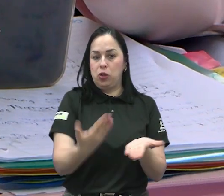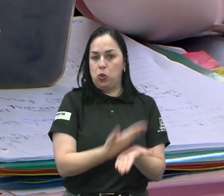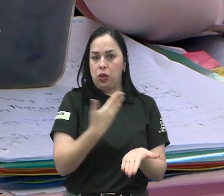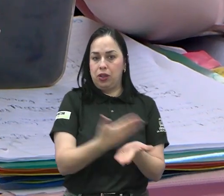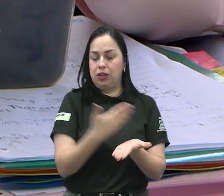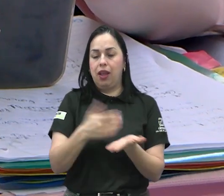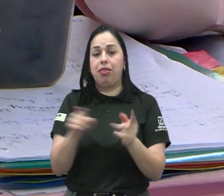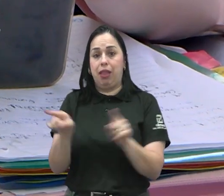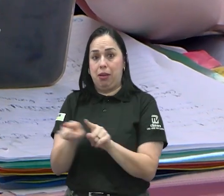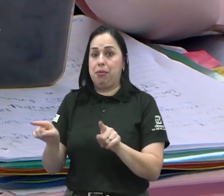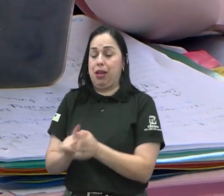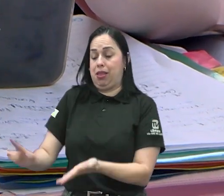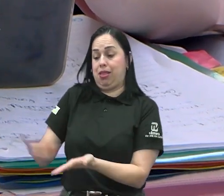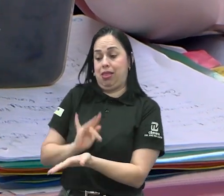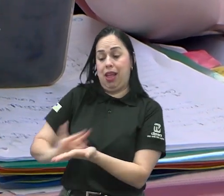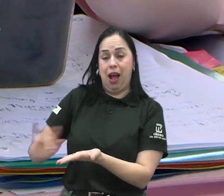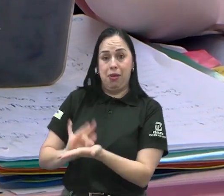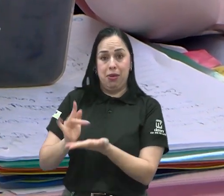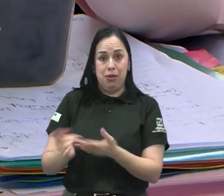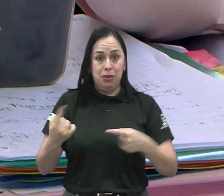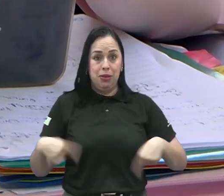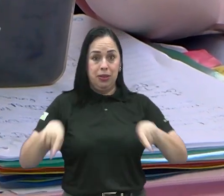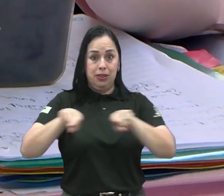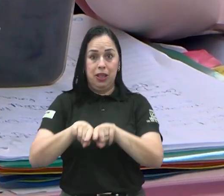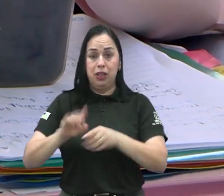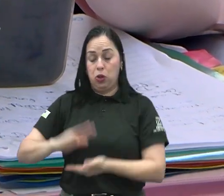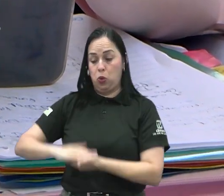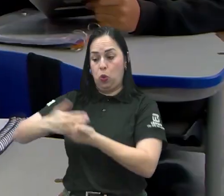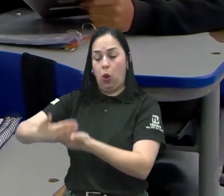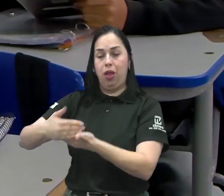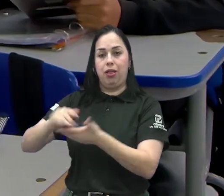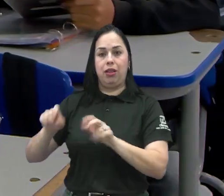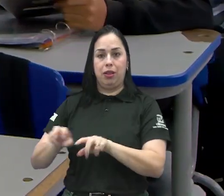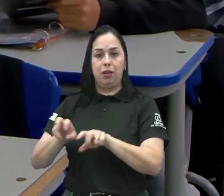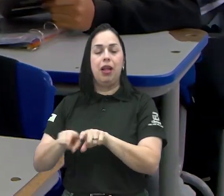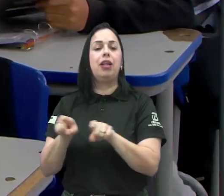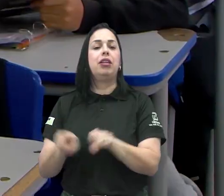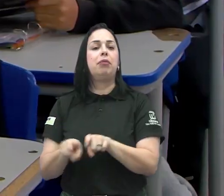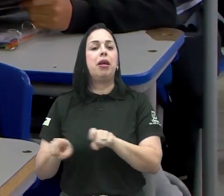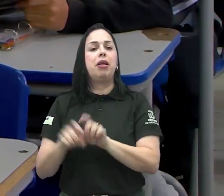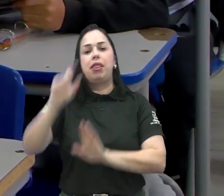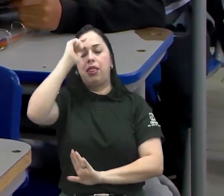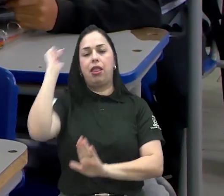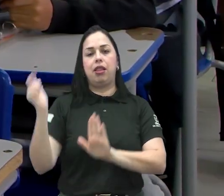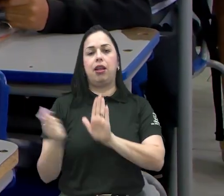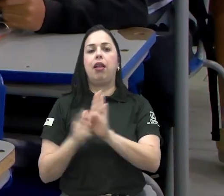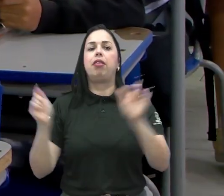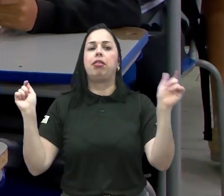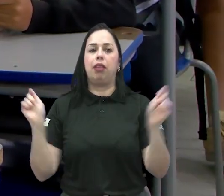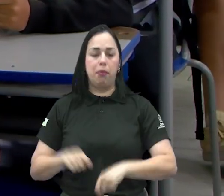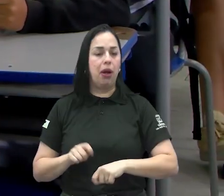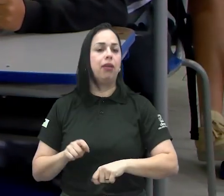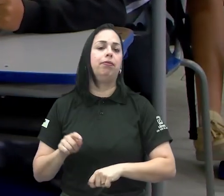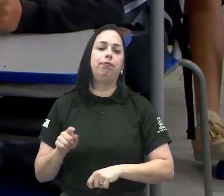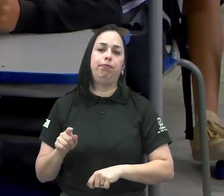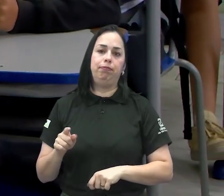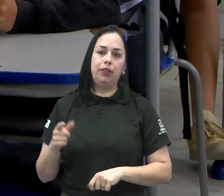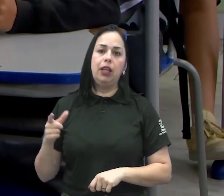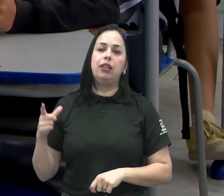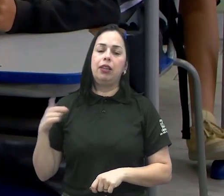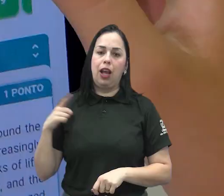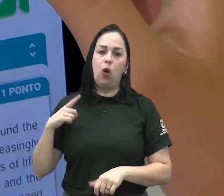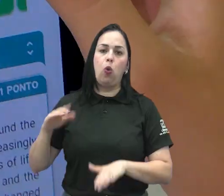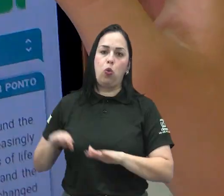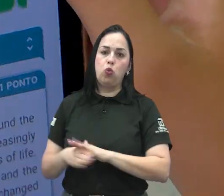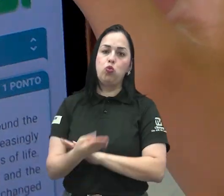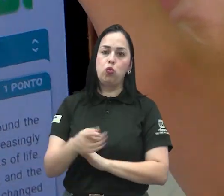livros passaram a dividir espaço com tablets e notebooks. A inteligência artificial também se tornou presente na